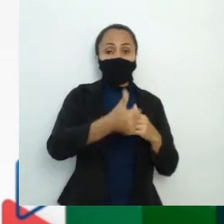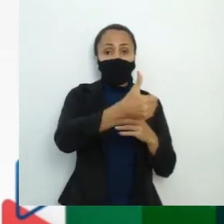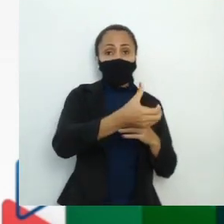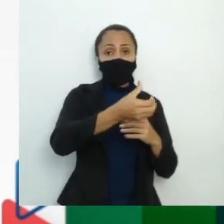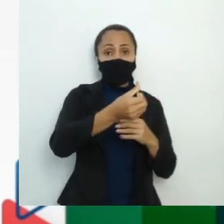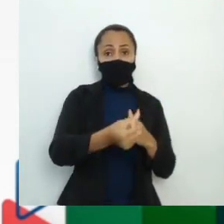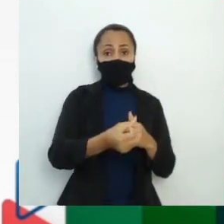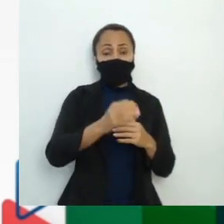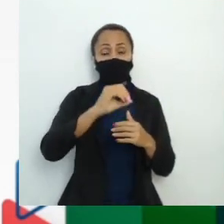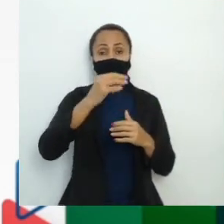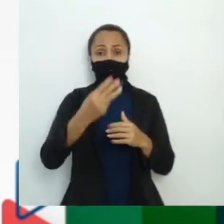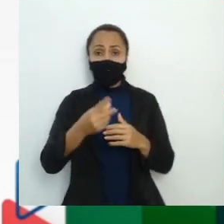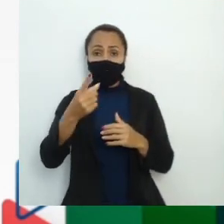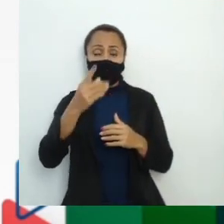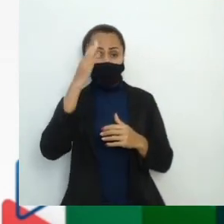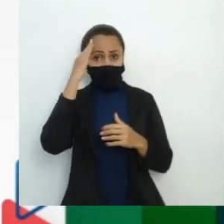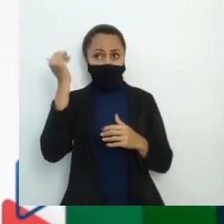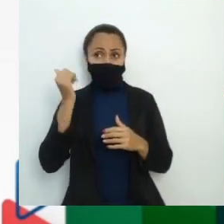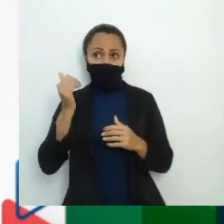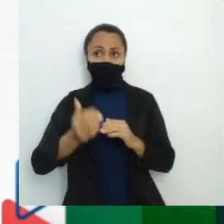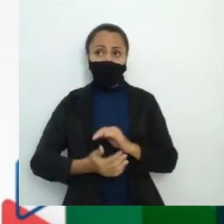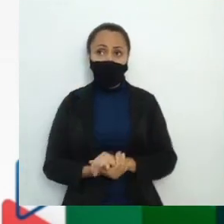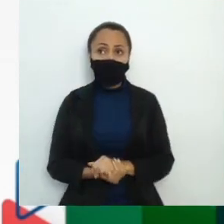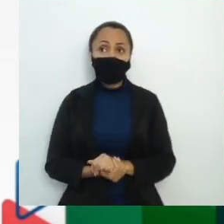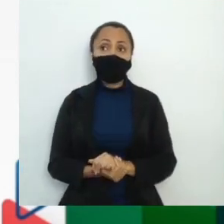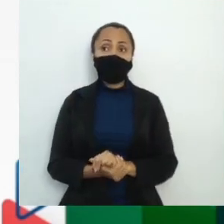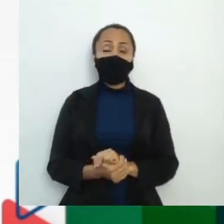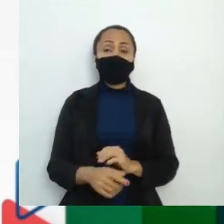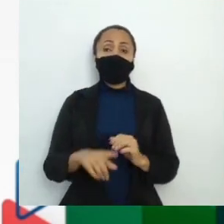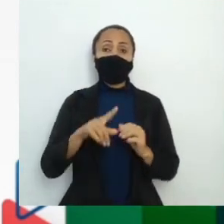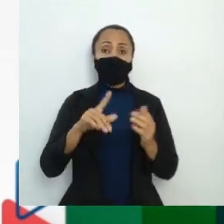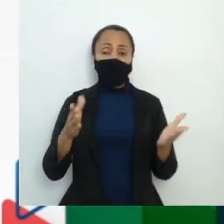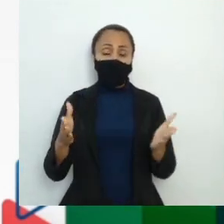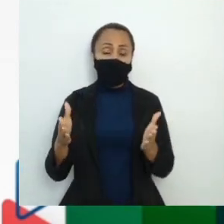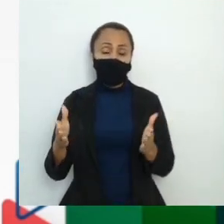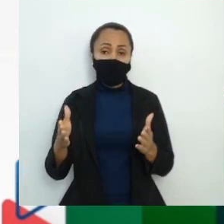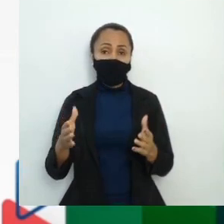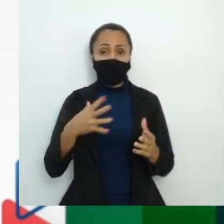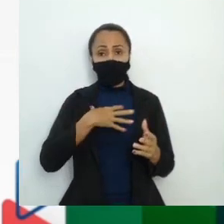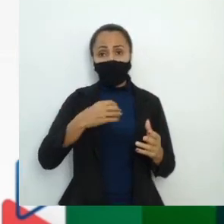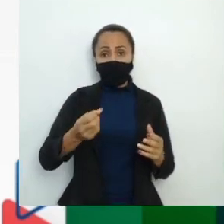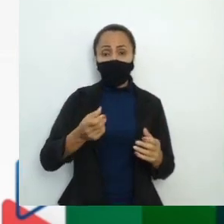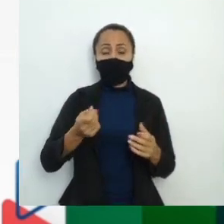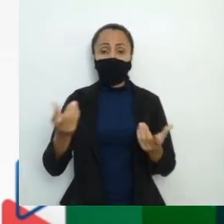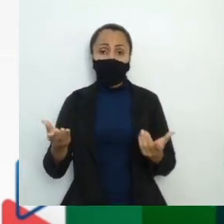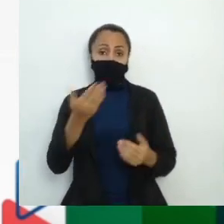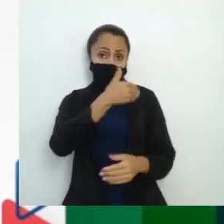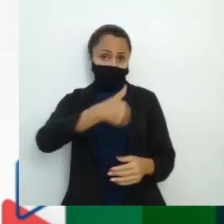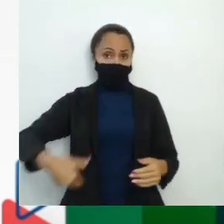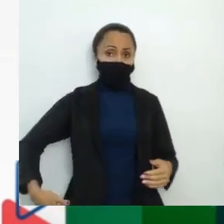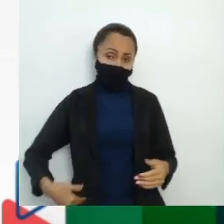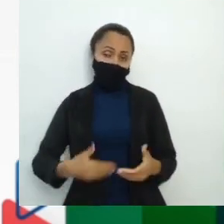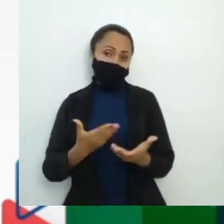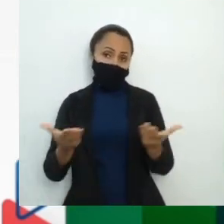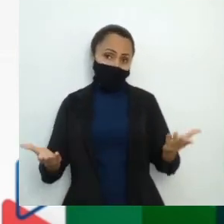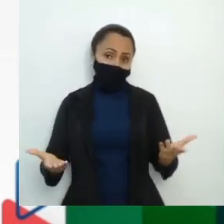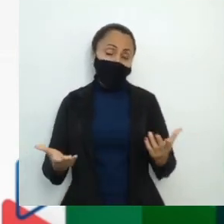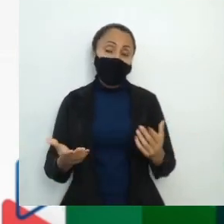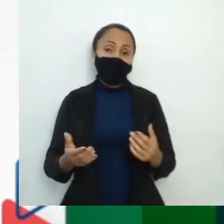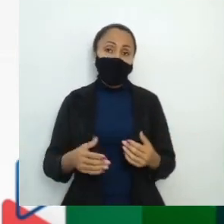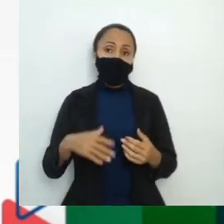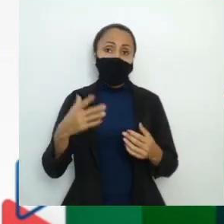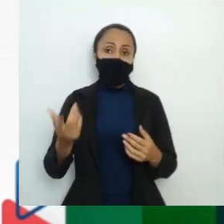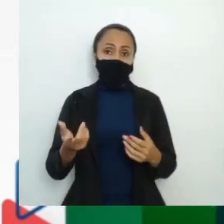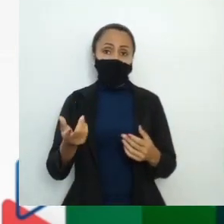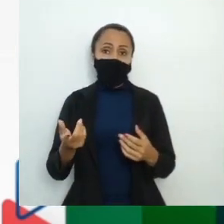1603. Você sabe que Henrique VIII, ele deixou sua filha para governar e antes de deixar a sua filha para governar, ele se